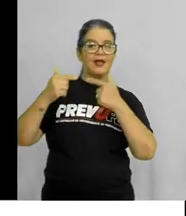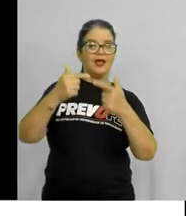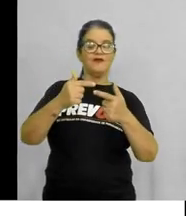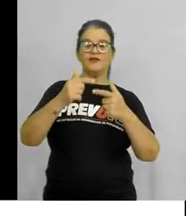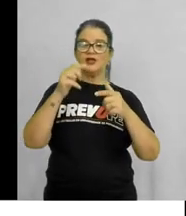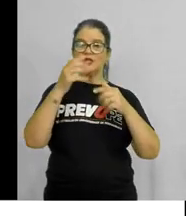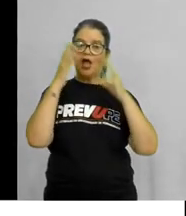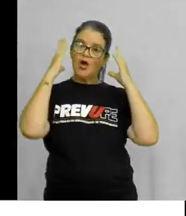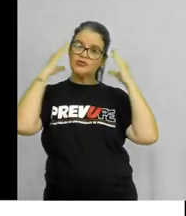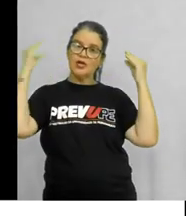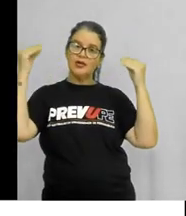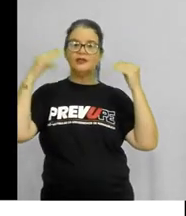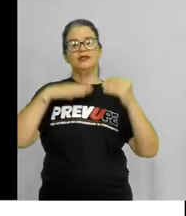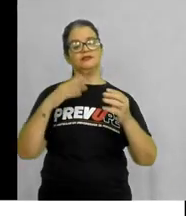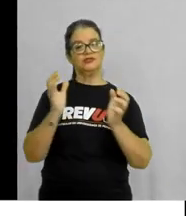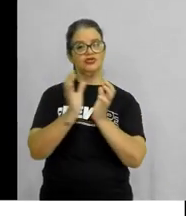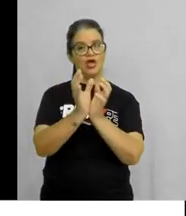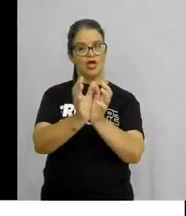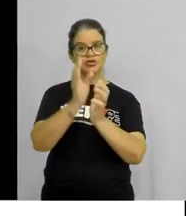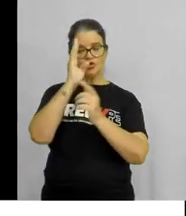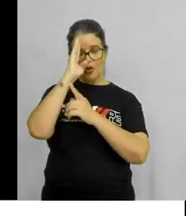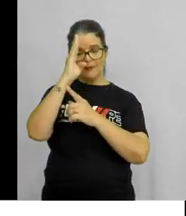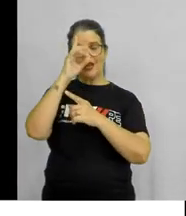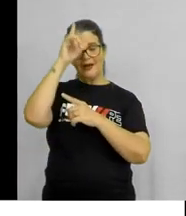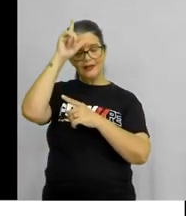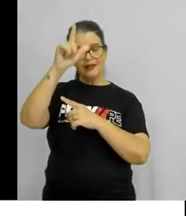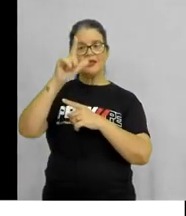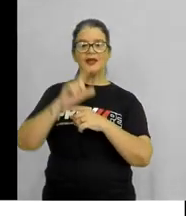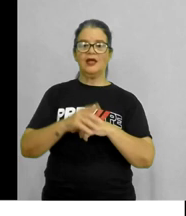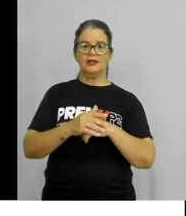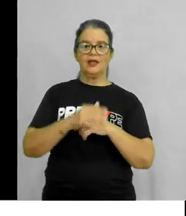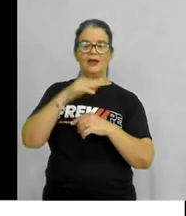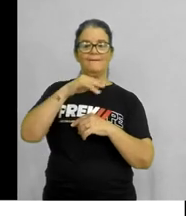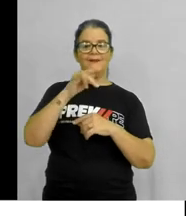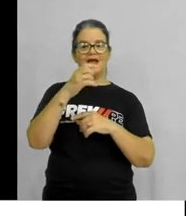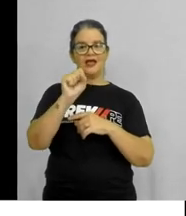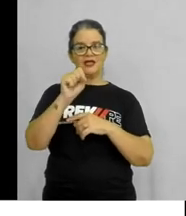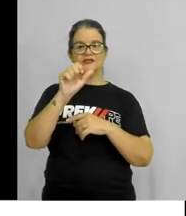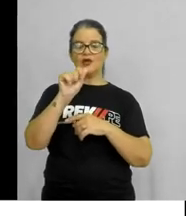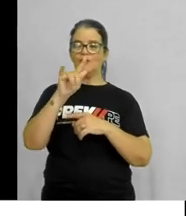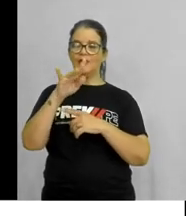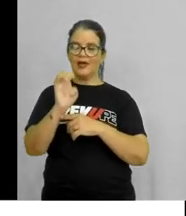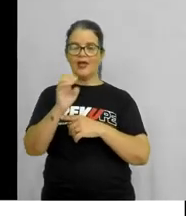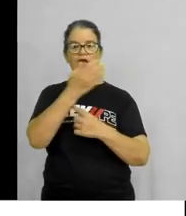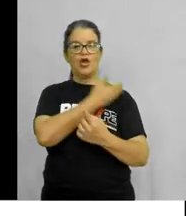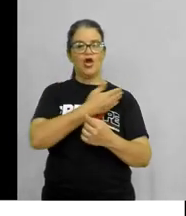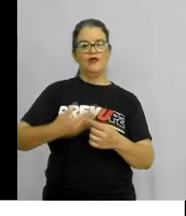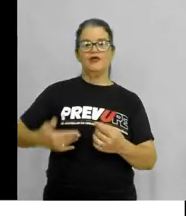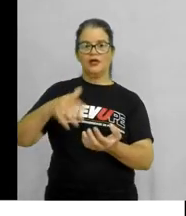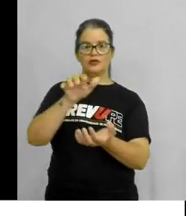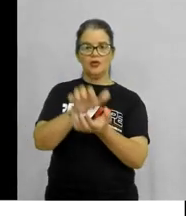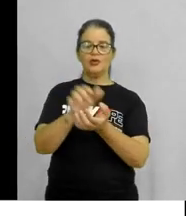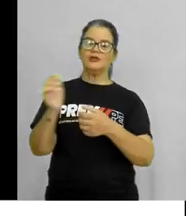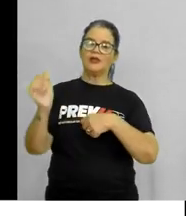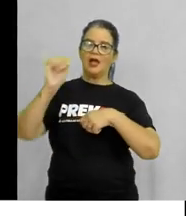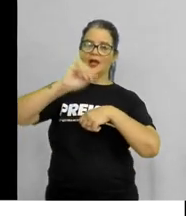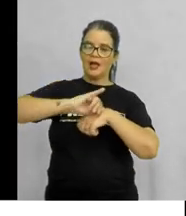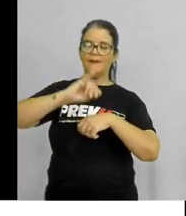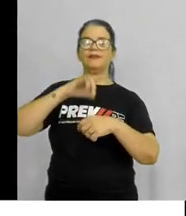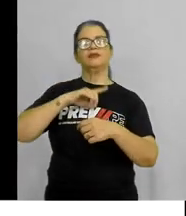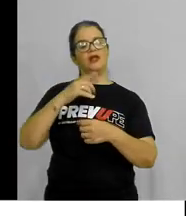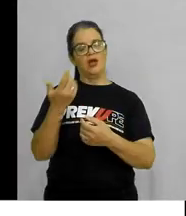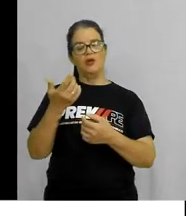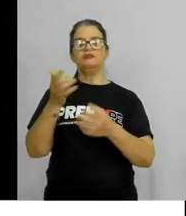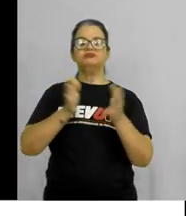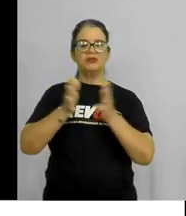os holandeses as tropas lideradas por Matias de albuque governador de Pernambuco da capitania de Pernambuco